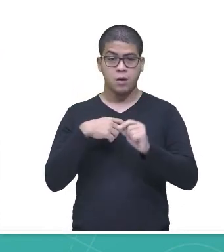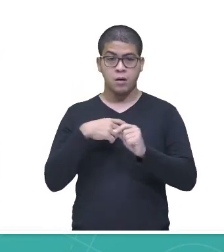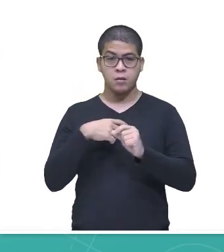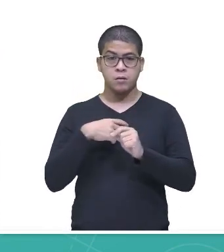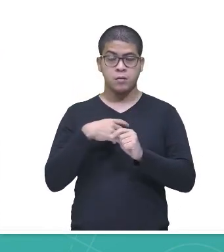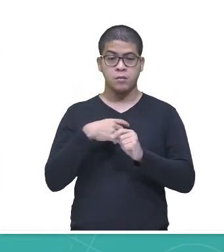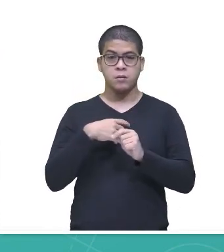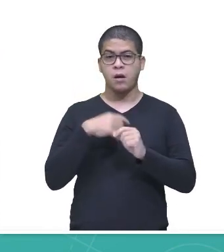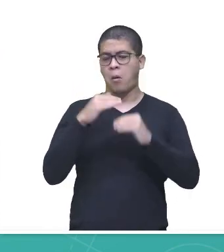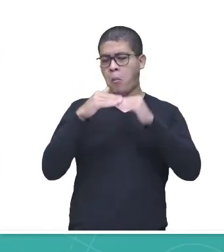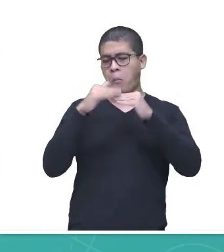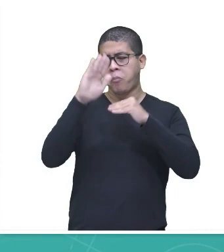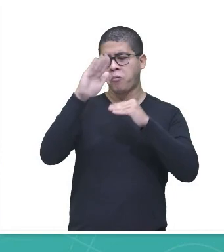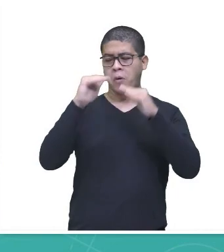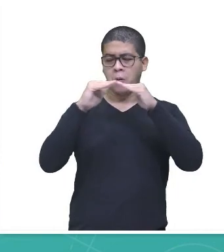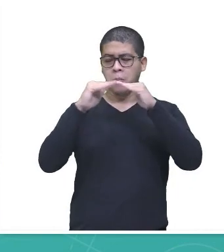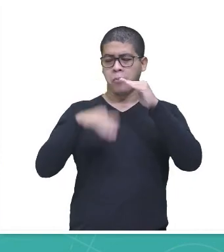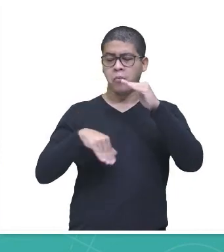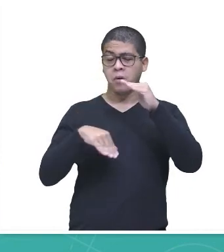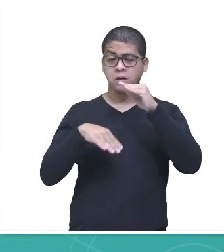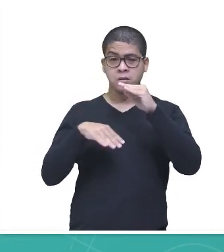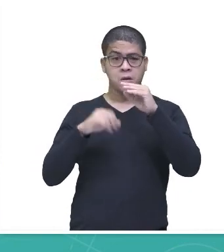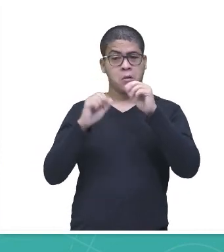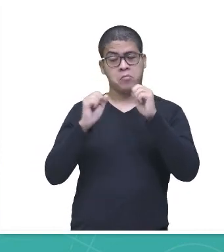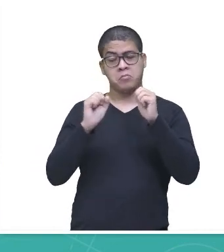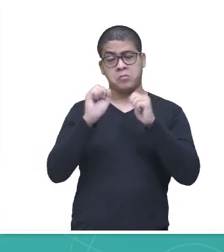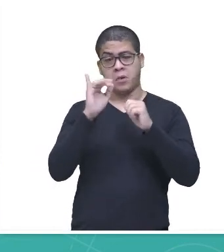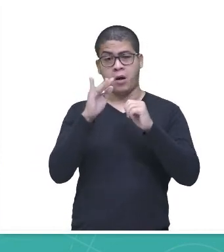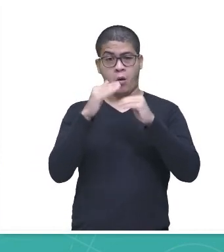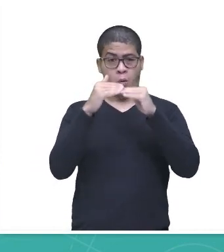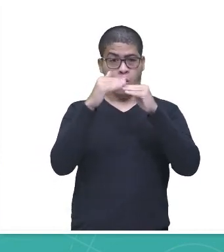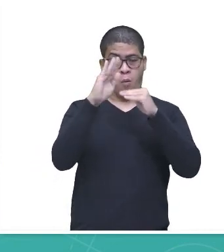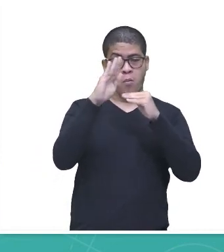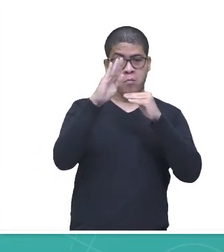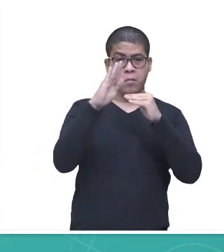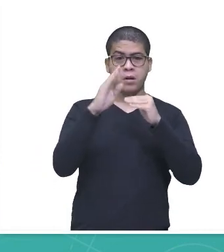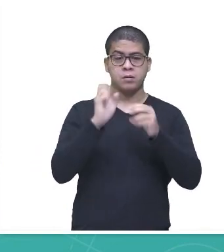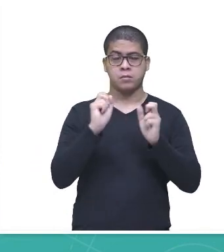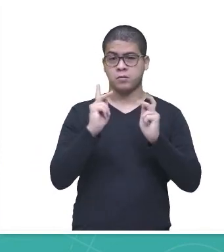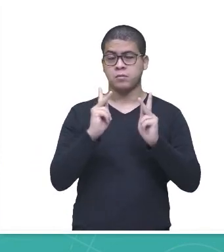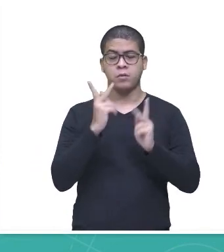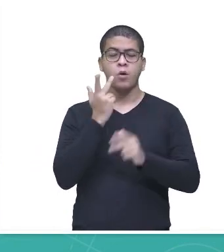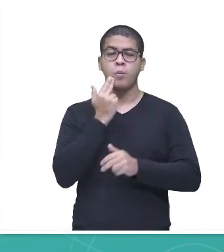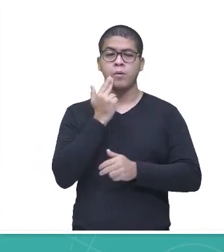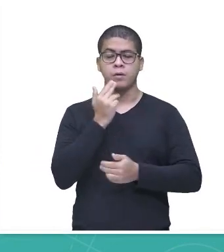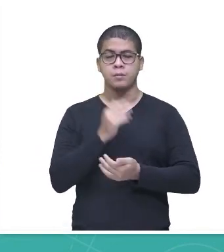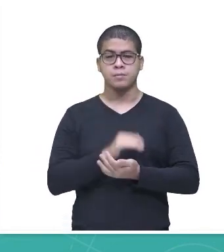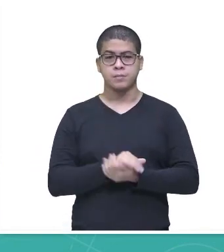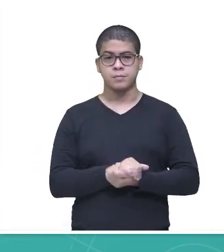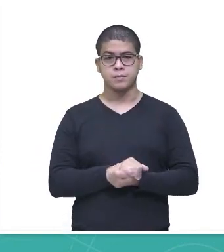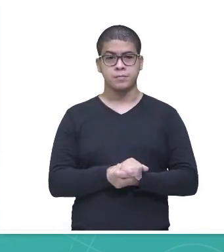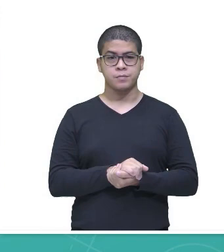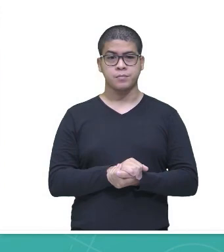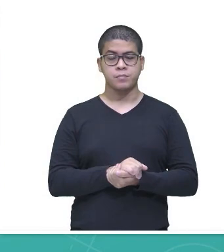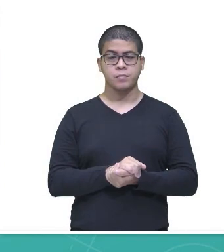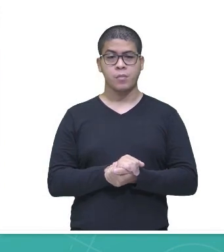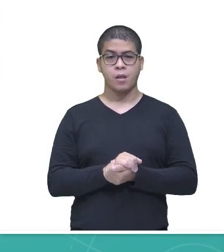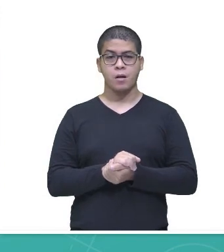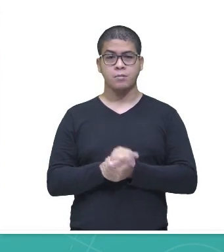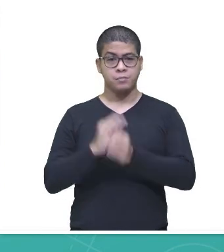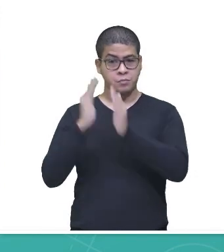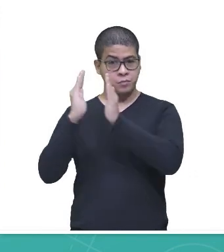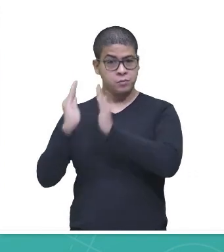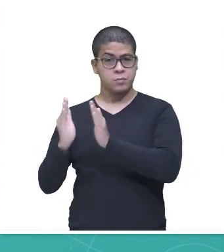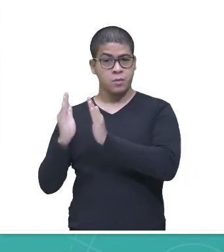que 38 minutos, então a gente pode subtrair normalmente. E por último, temos